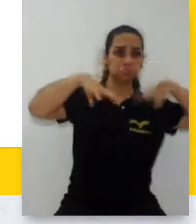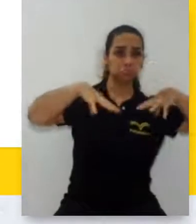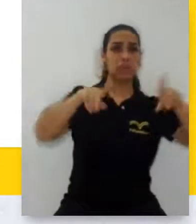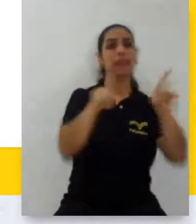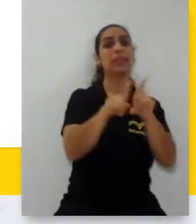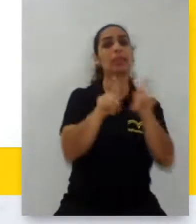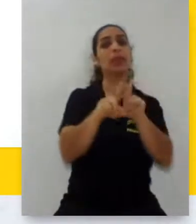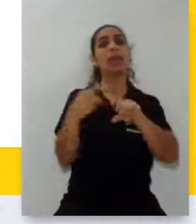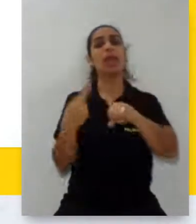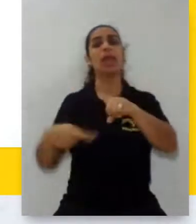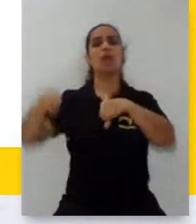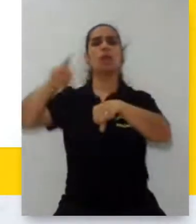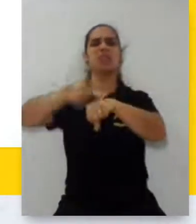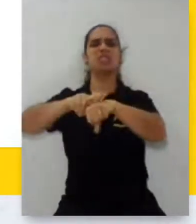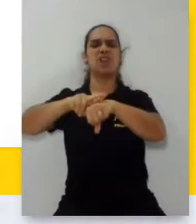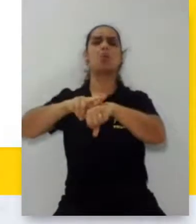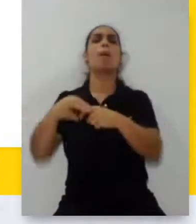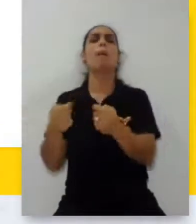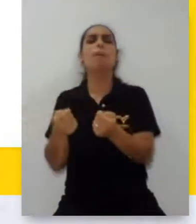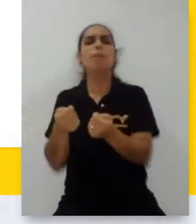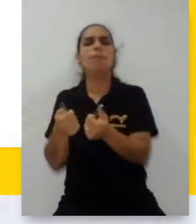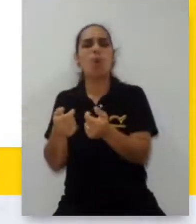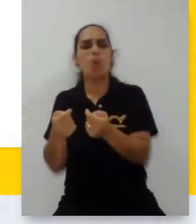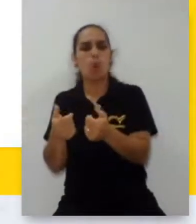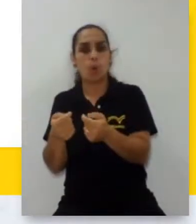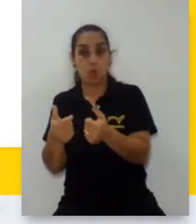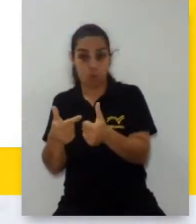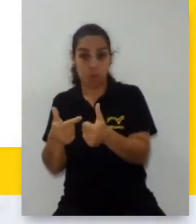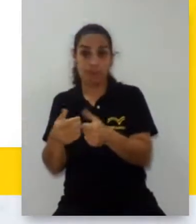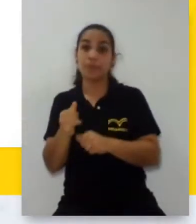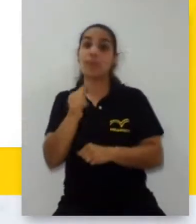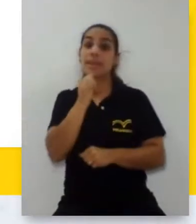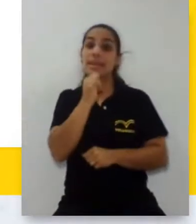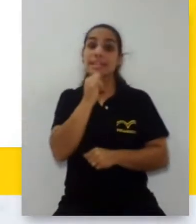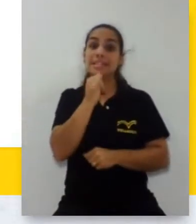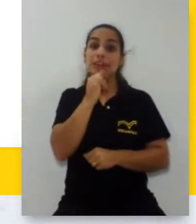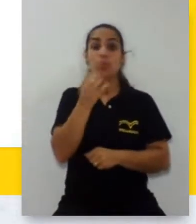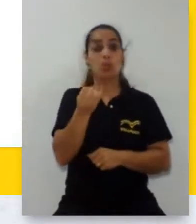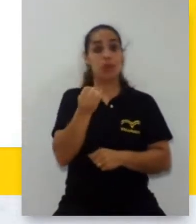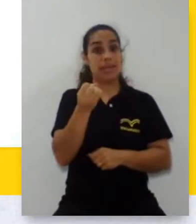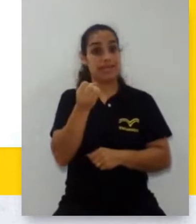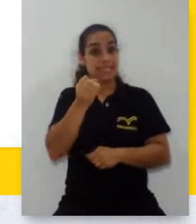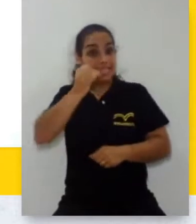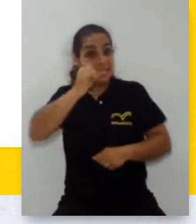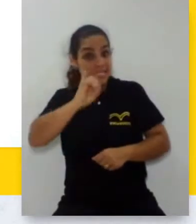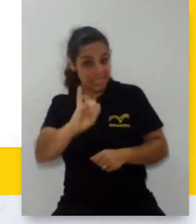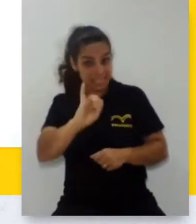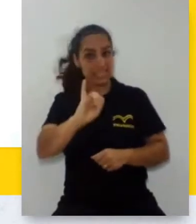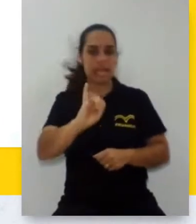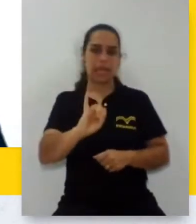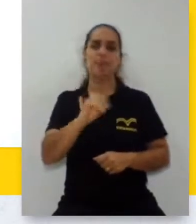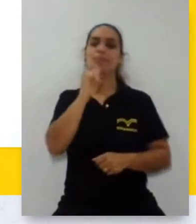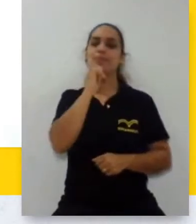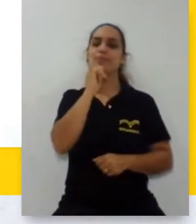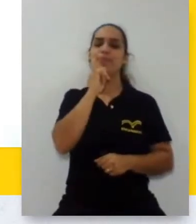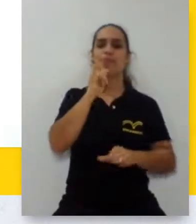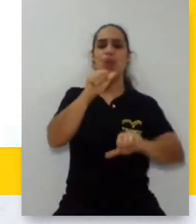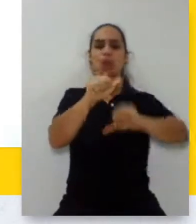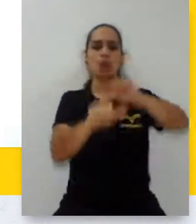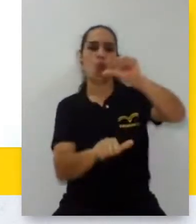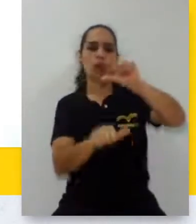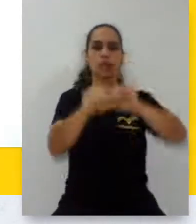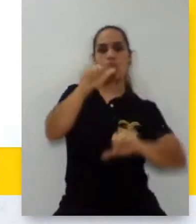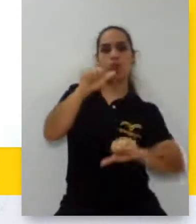invés de você caminhar 1 hora, você caminha 30 minutos e 10 minutos fica mudando a intensidade, consegue